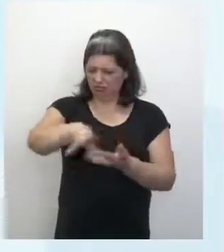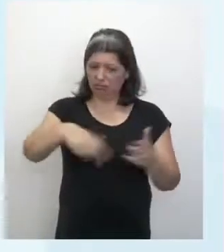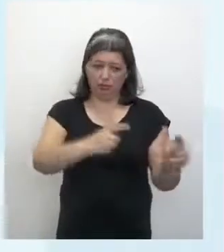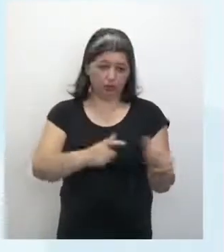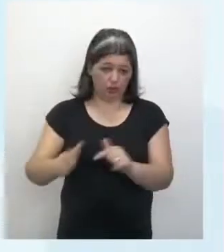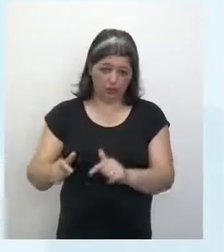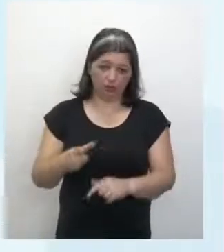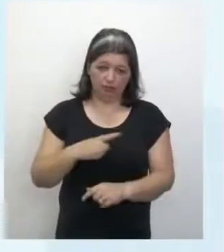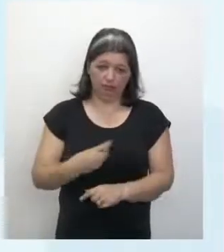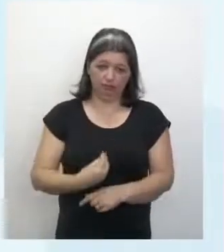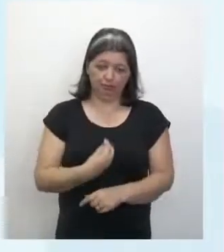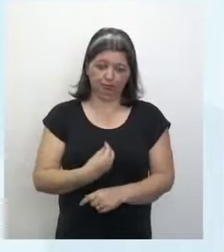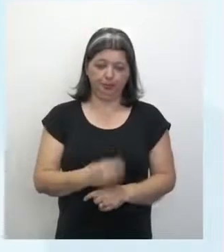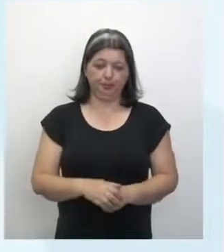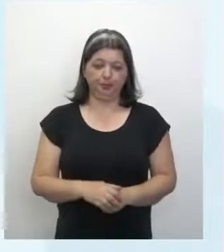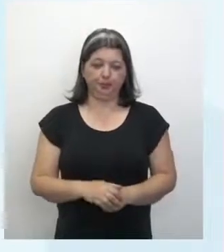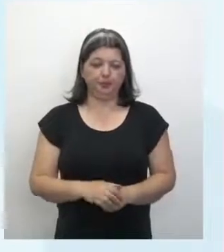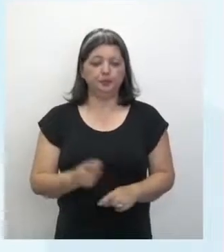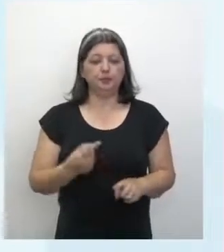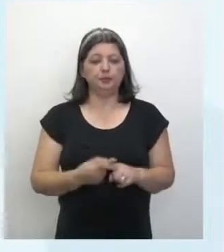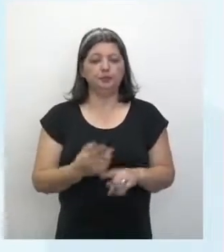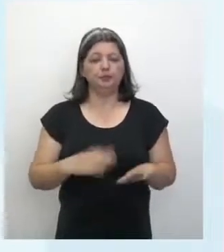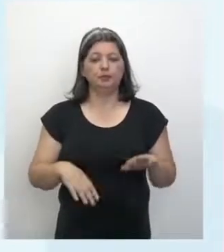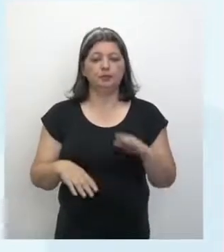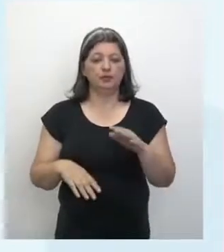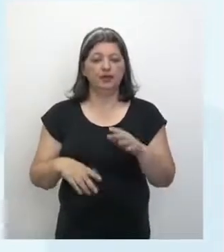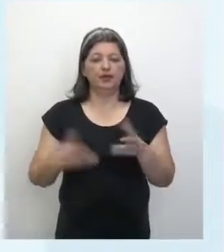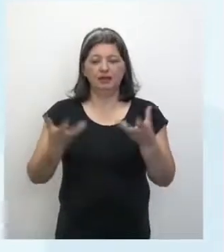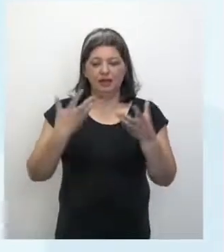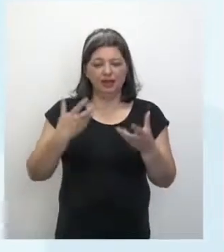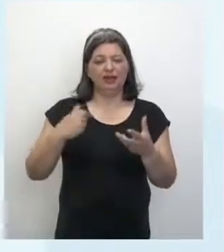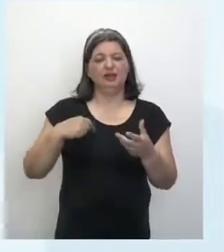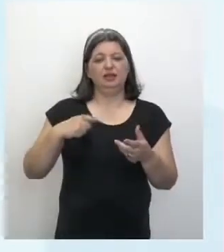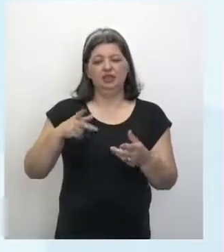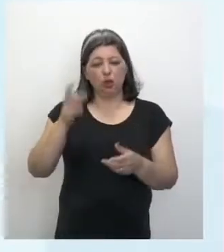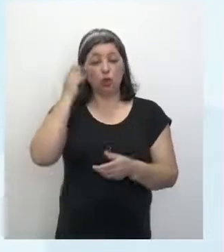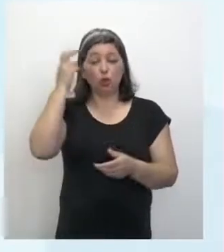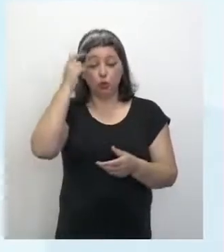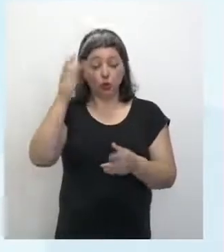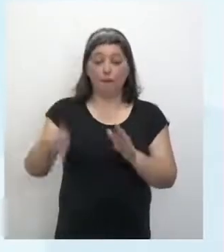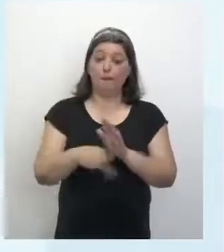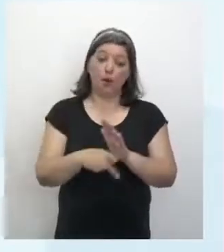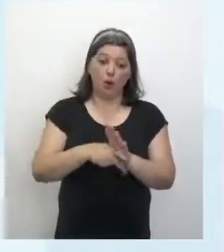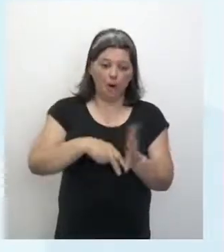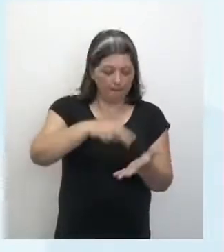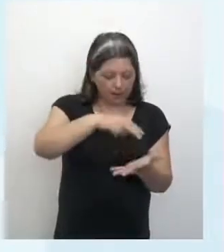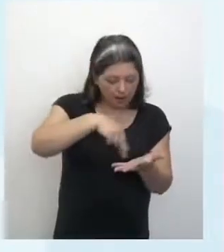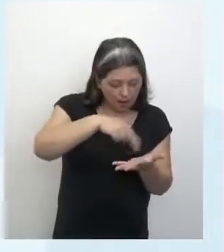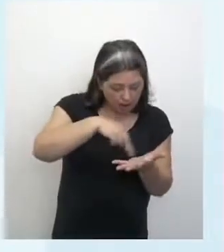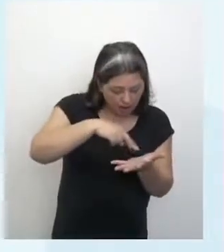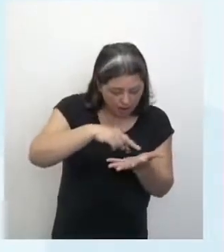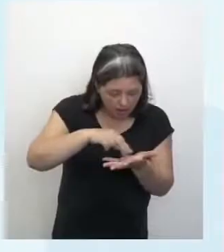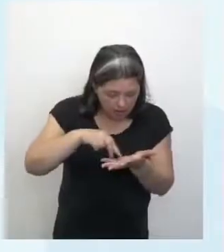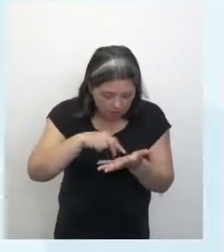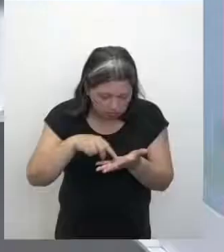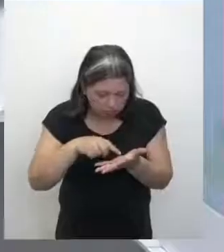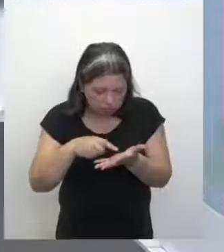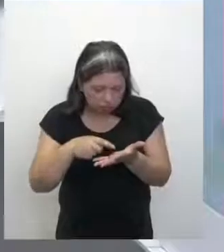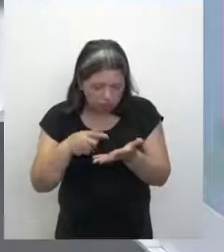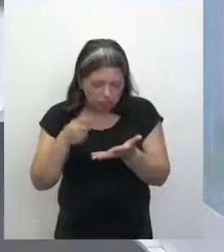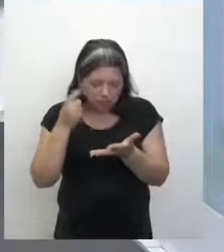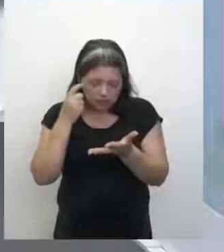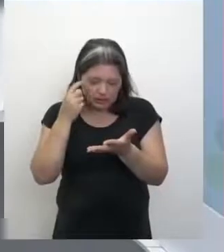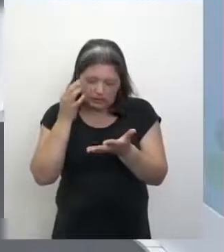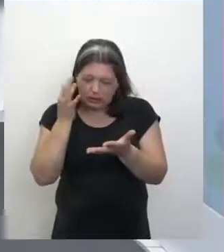aquelas histórias, né, típicas, né, de Leamão, aquelas coisas todas, né? Então tem todo um imaginário construído acerca dos ciganos,